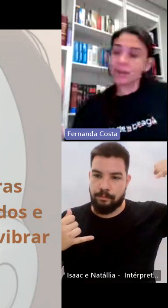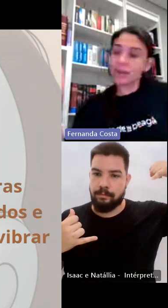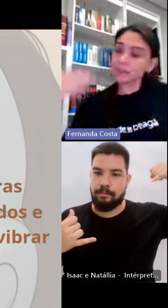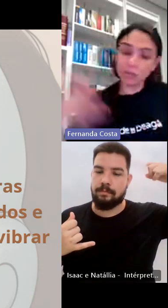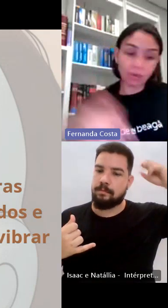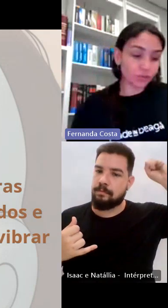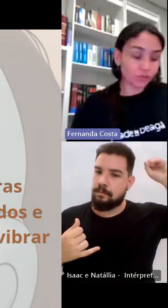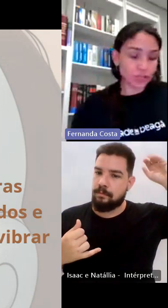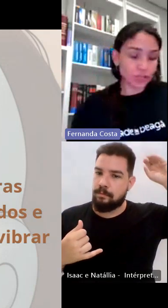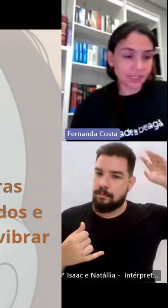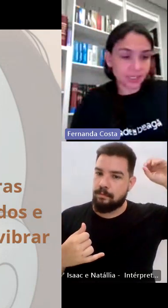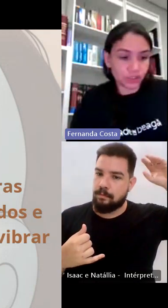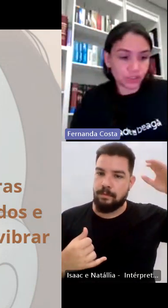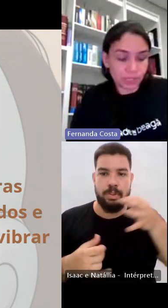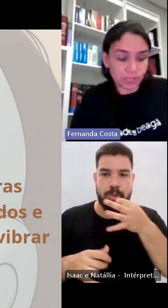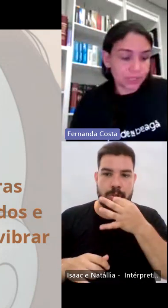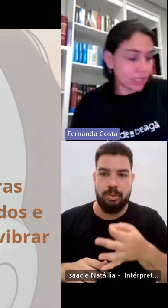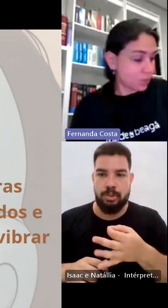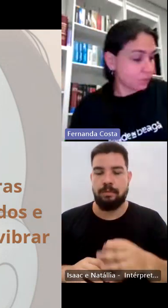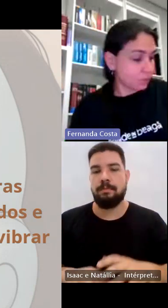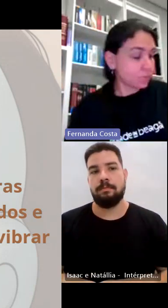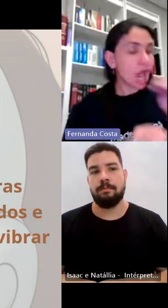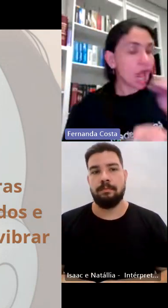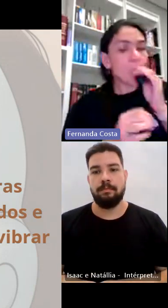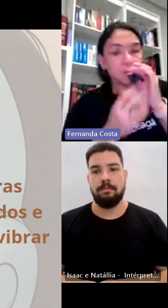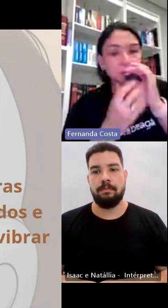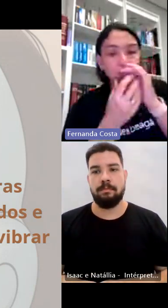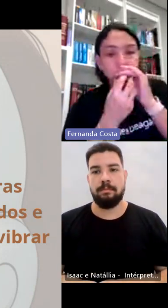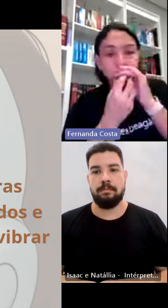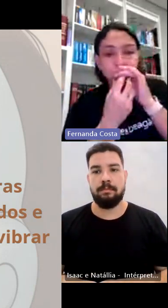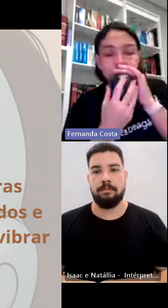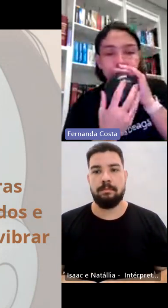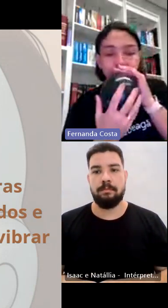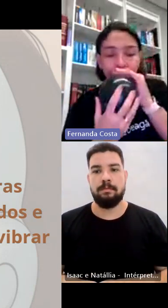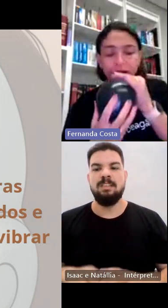a vibração, a diferença de pressão